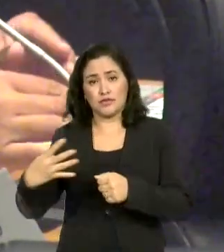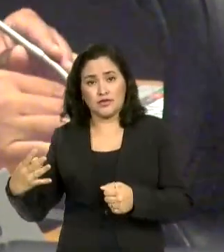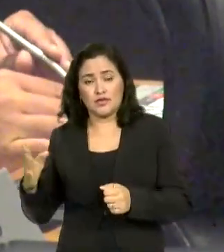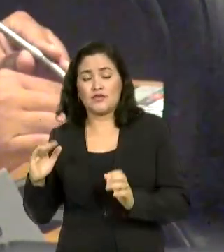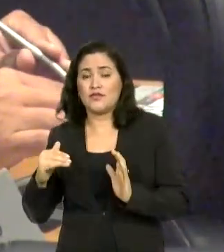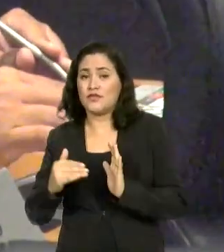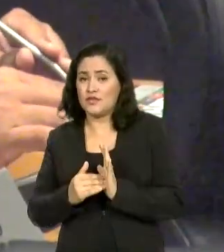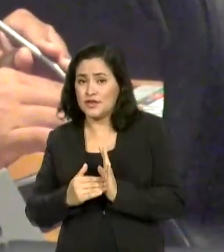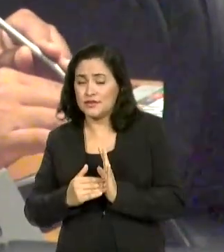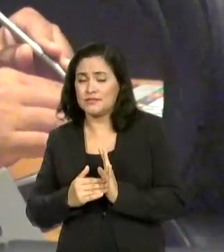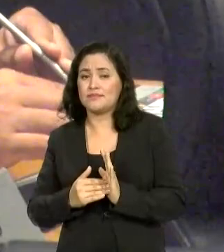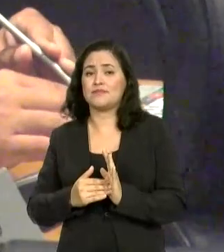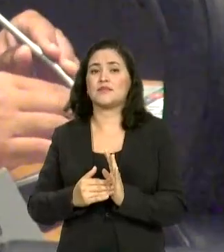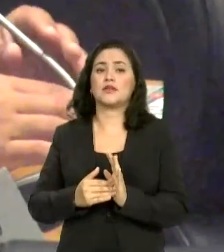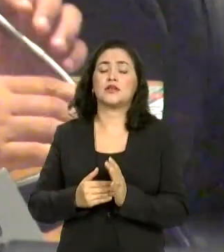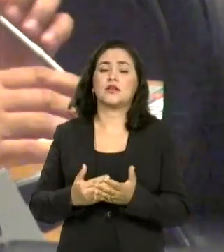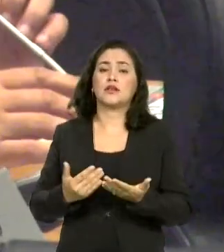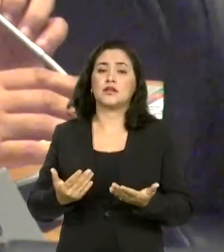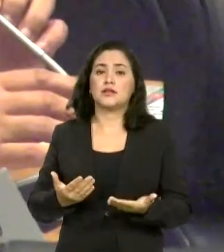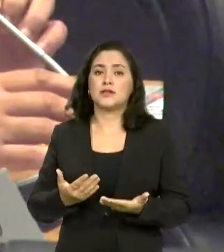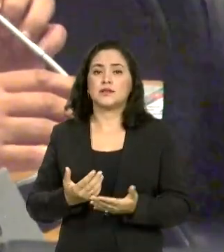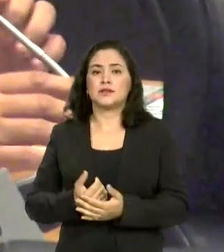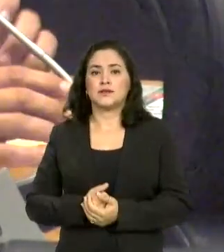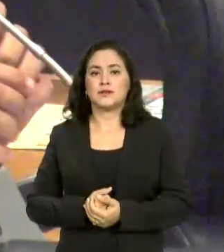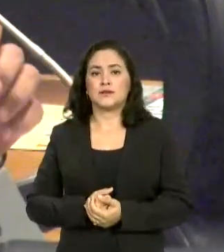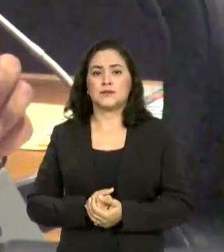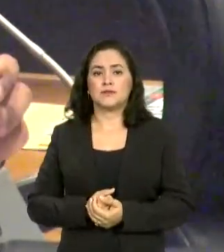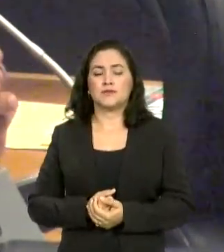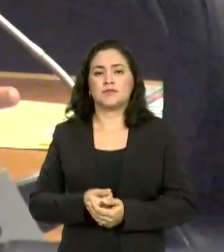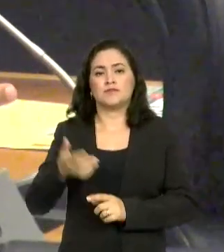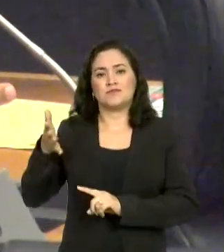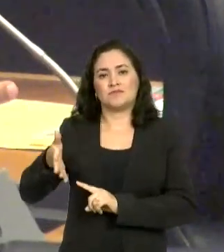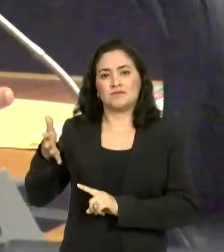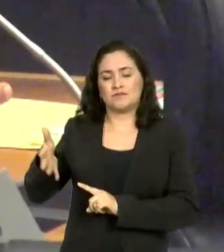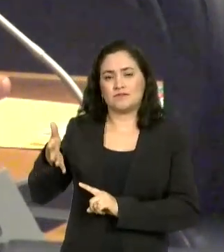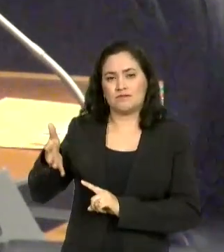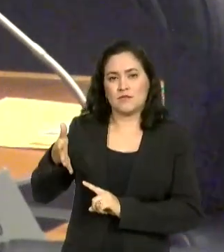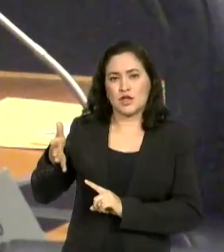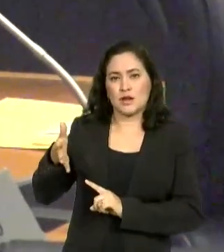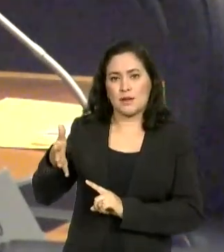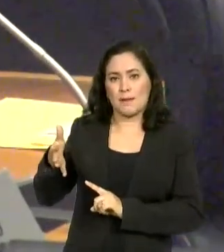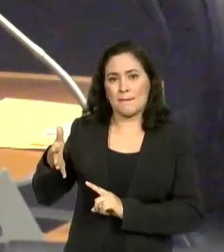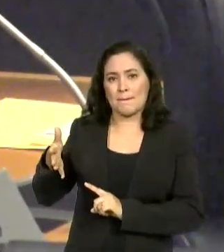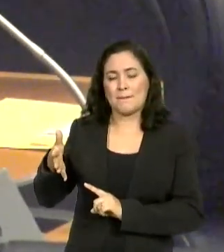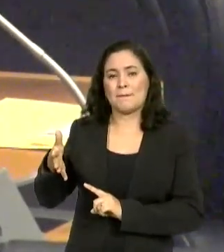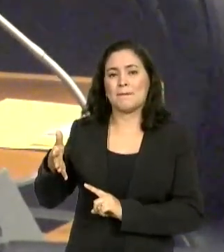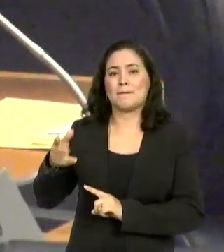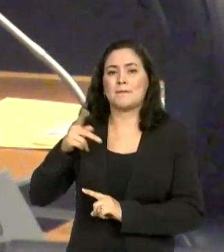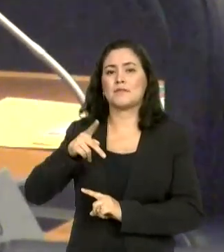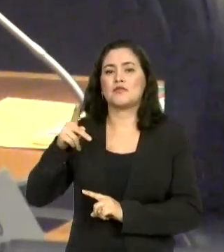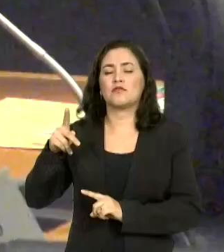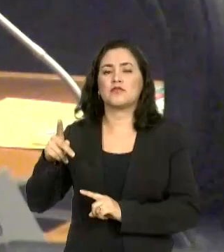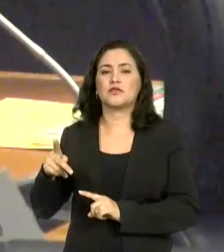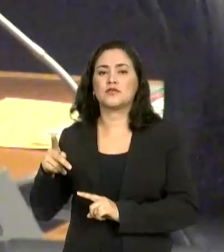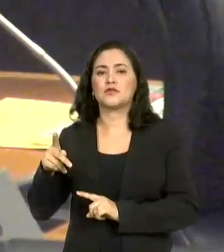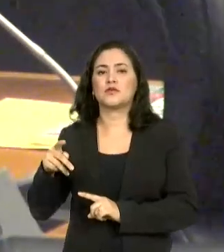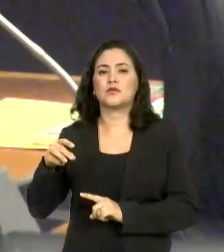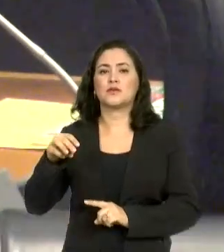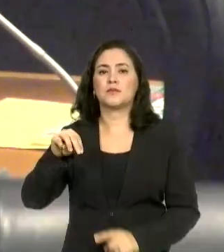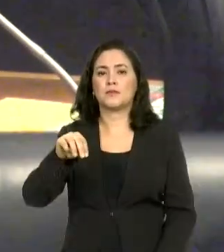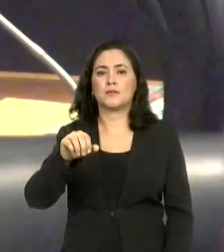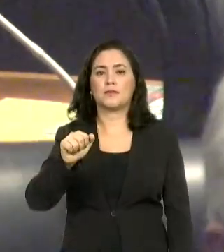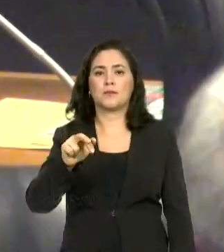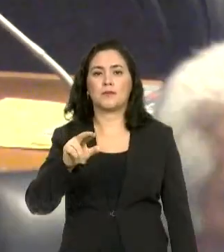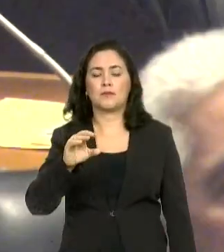E, diante do pronunciamento do deputado professor Marco Aurélio, onde também nós não tivemos êxito,